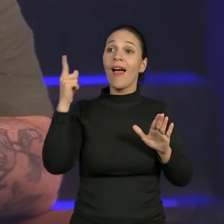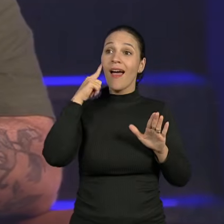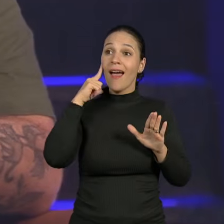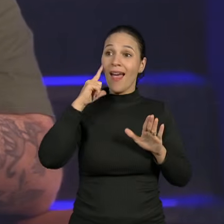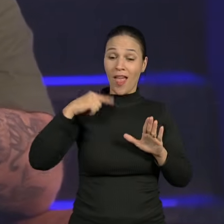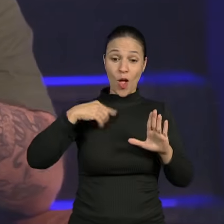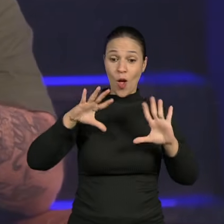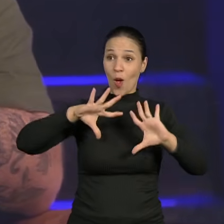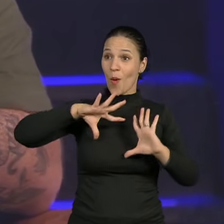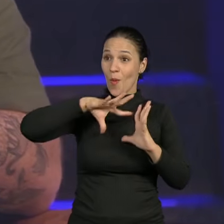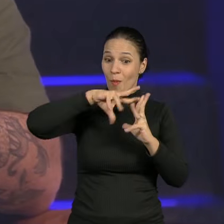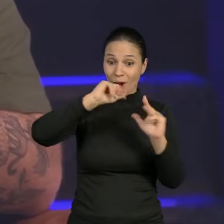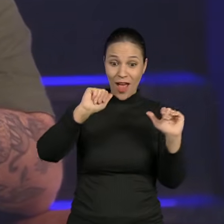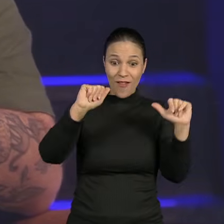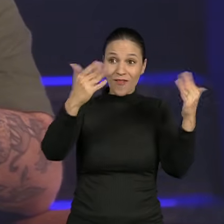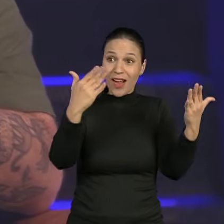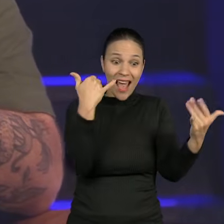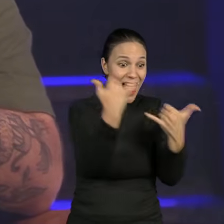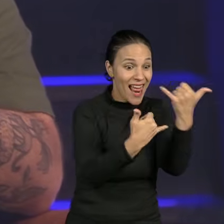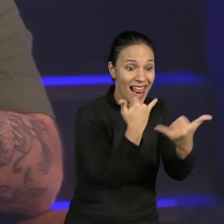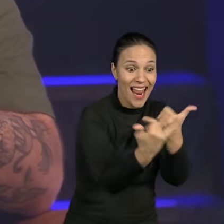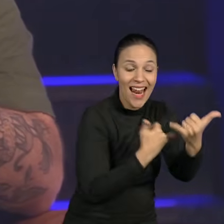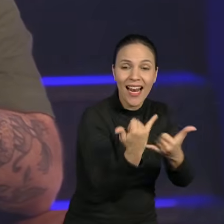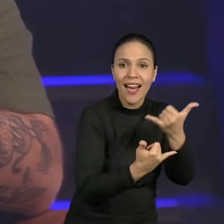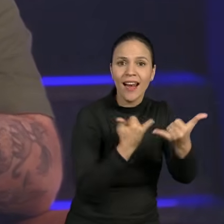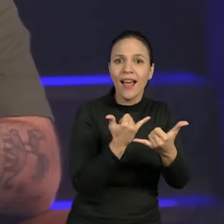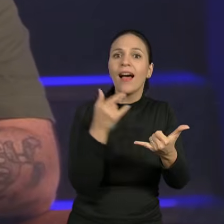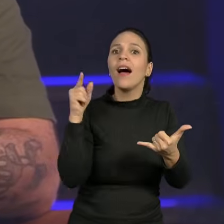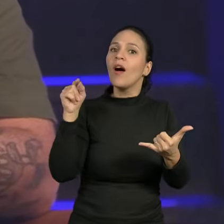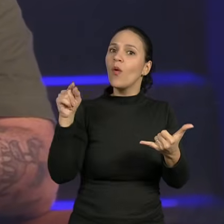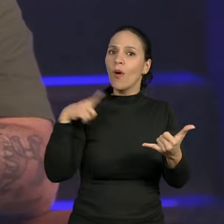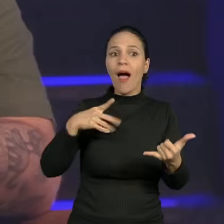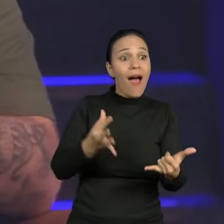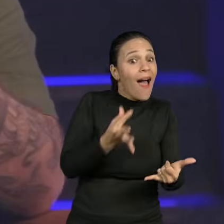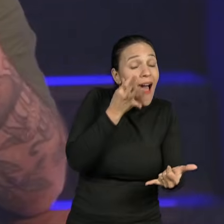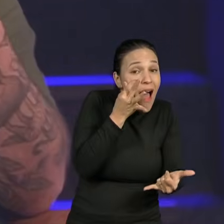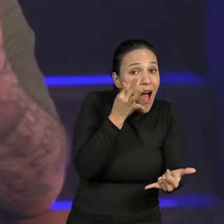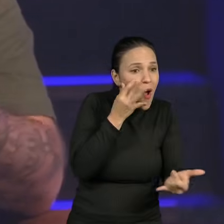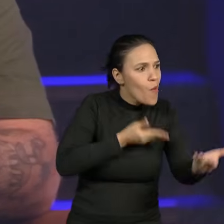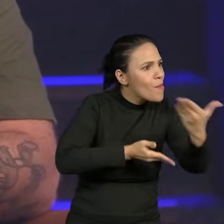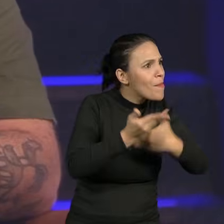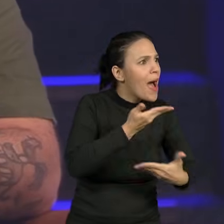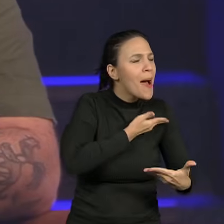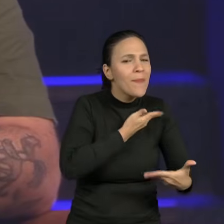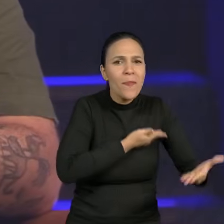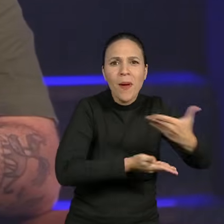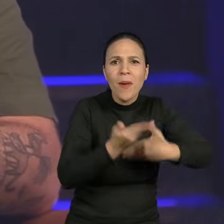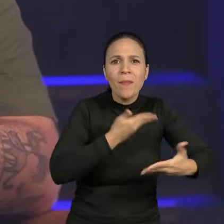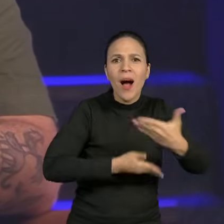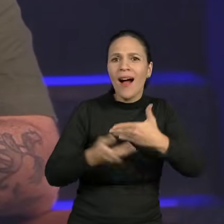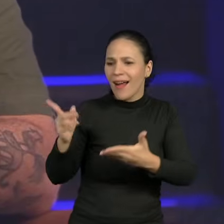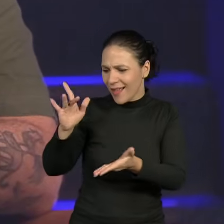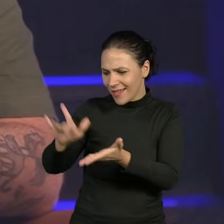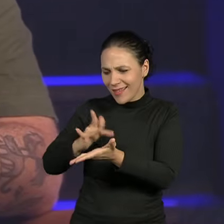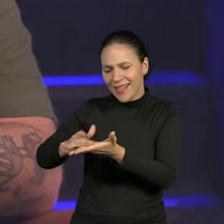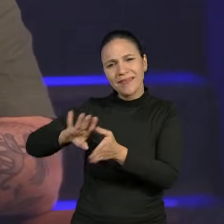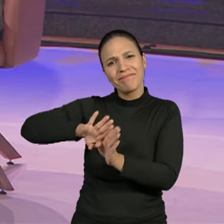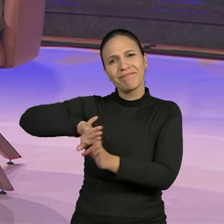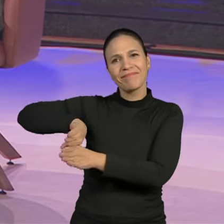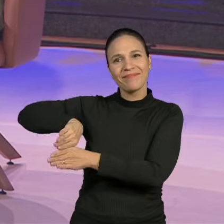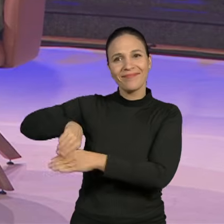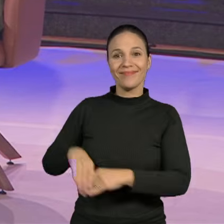Fora, que falava sobre essa coisa da criança viver o mundo, né? Socializar com os amigos. Então, a gente sempre tenta,